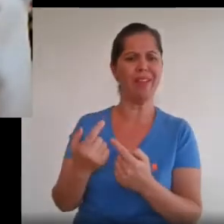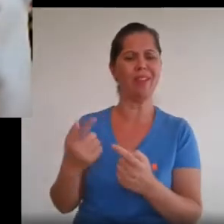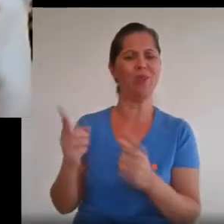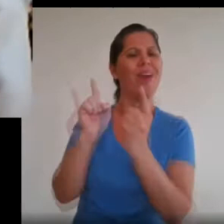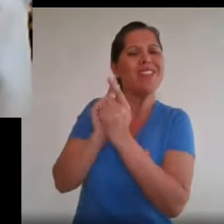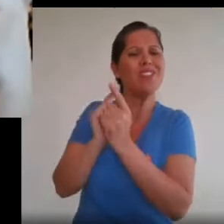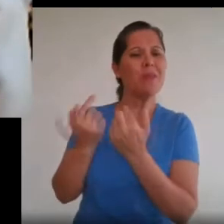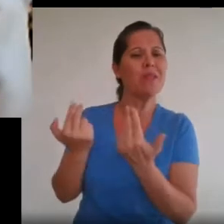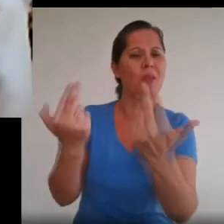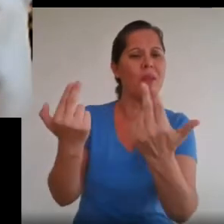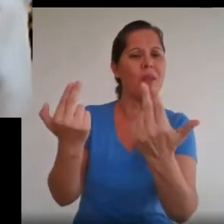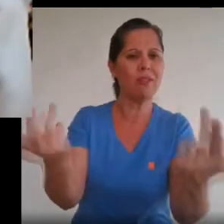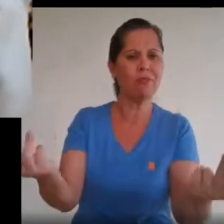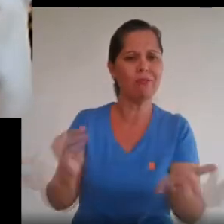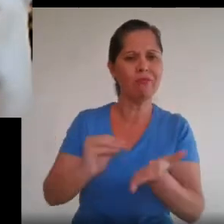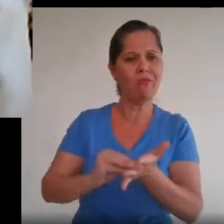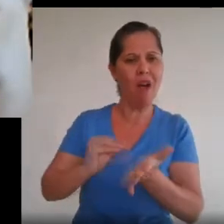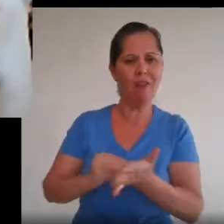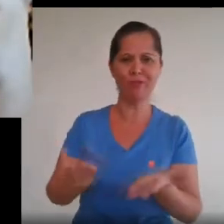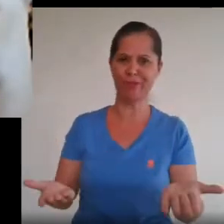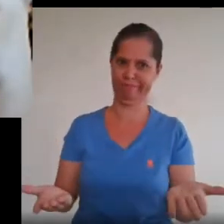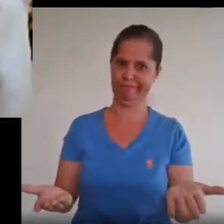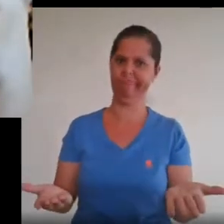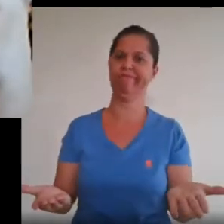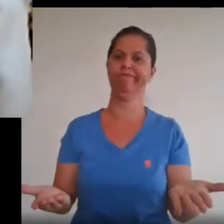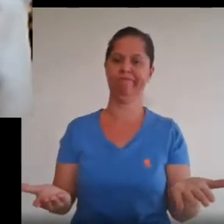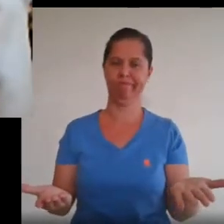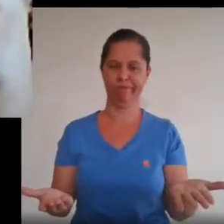não aconteceu. Então,